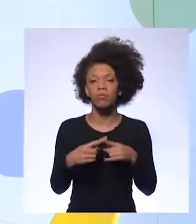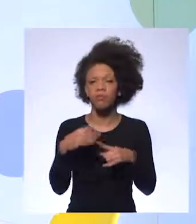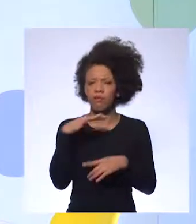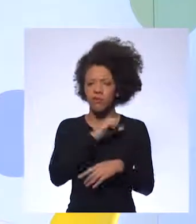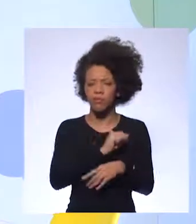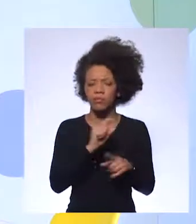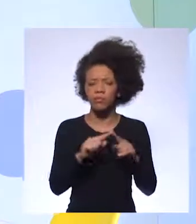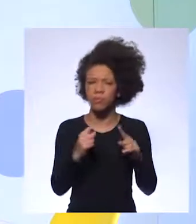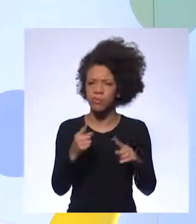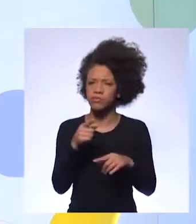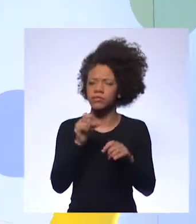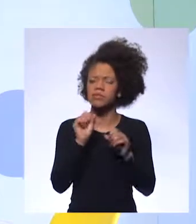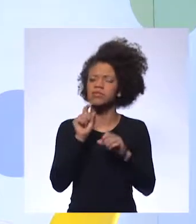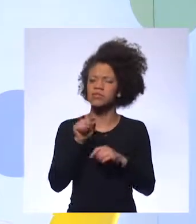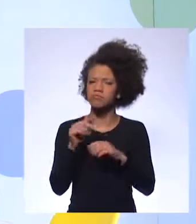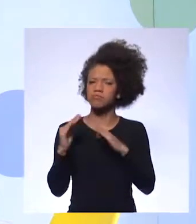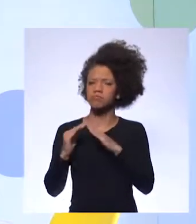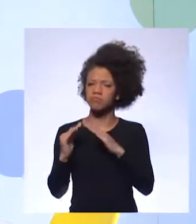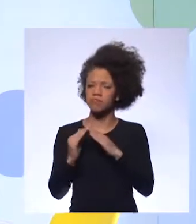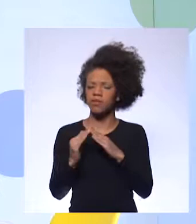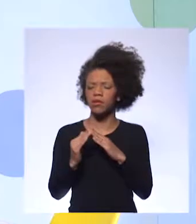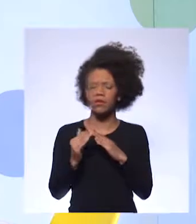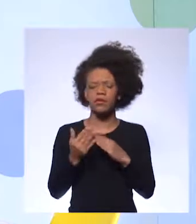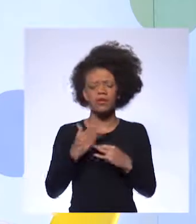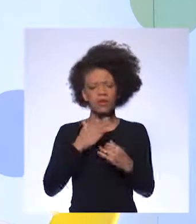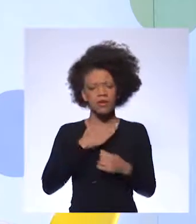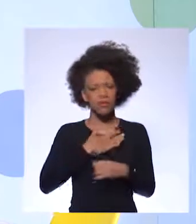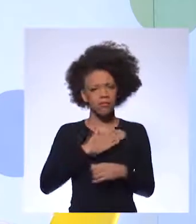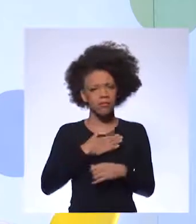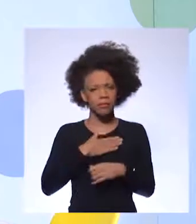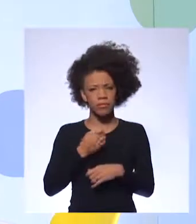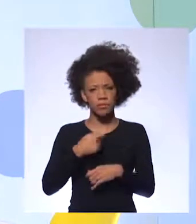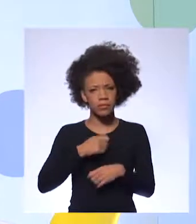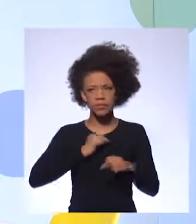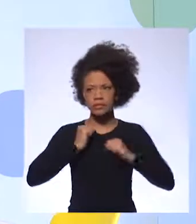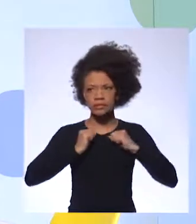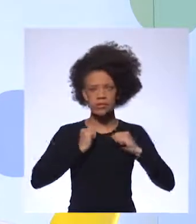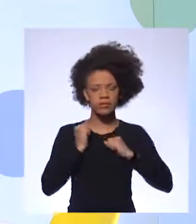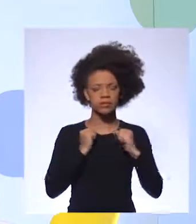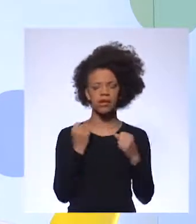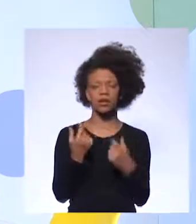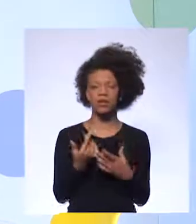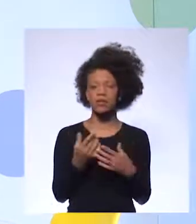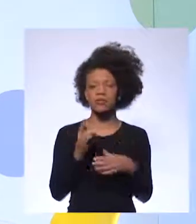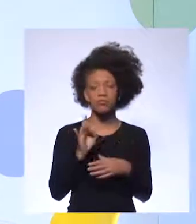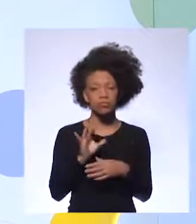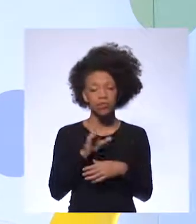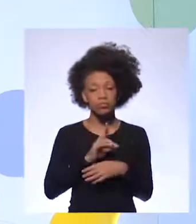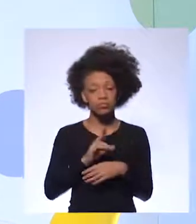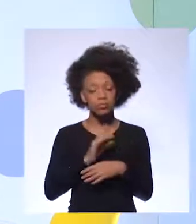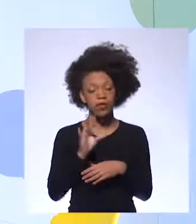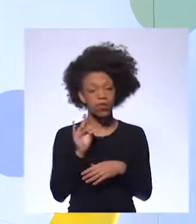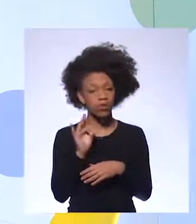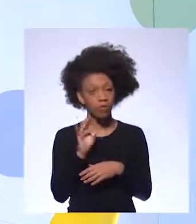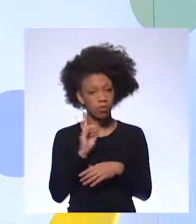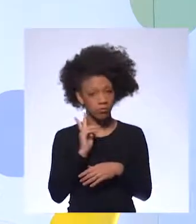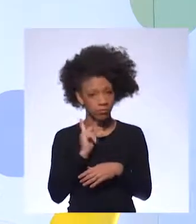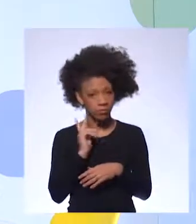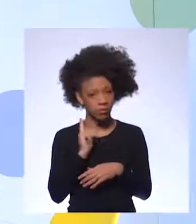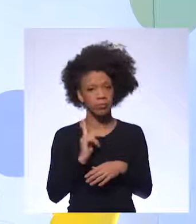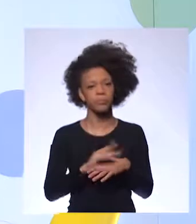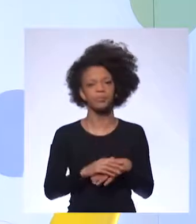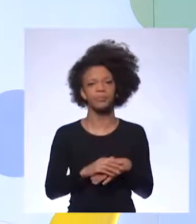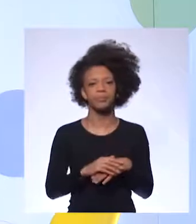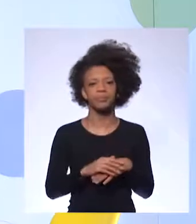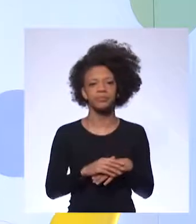mas você que tá em casa não tem pressa para fazer o seu menino mundo vai fazendo com calma